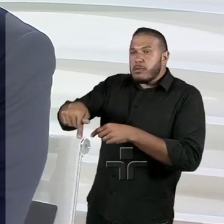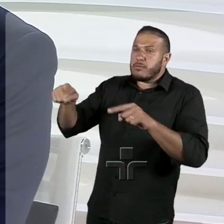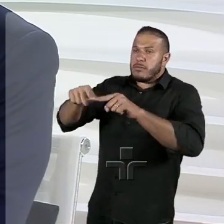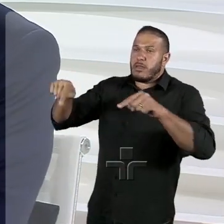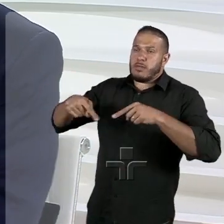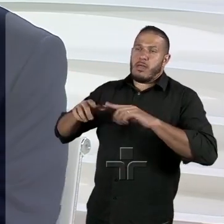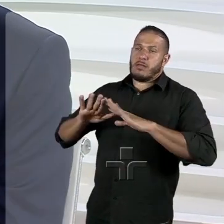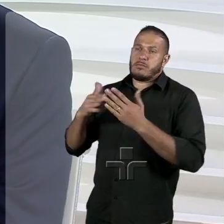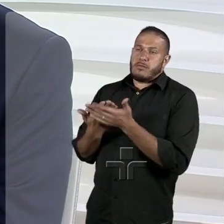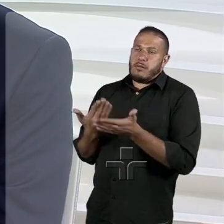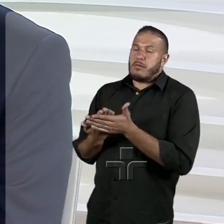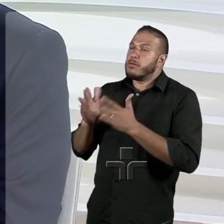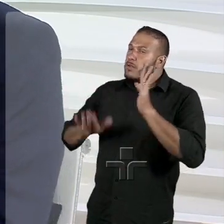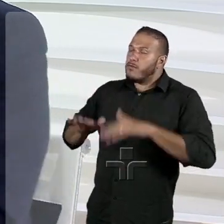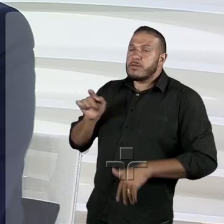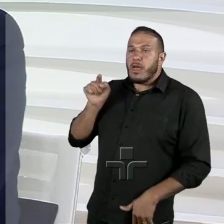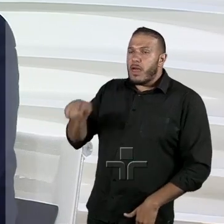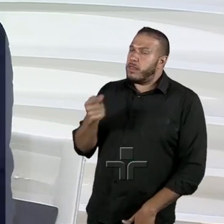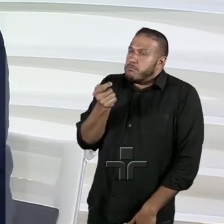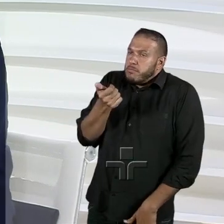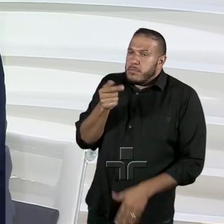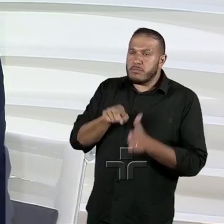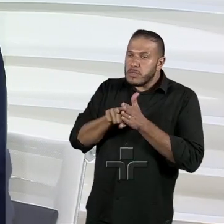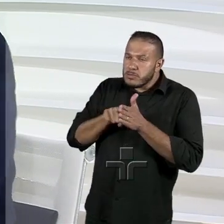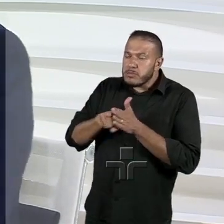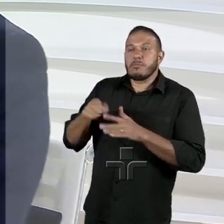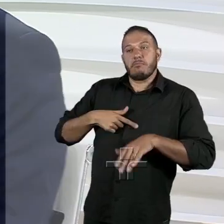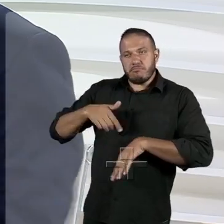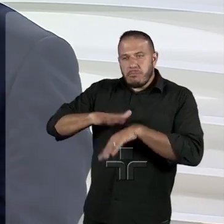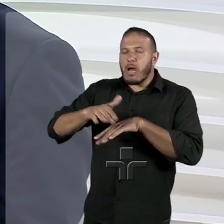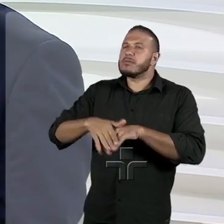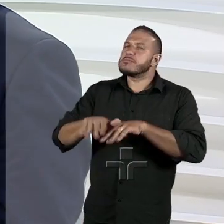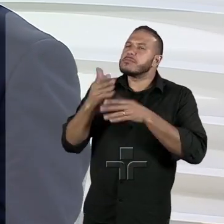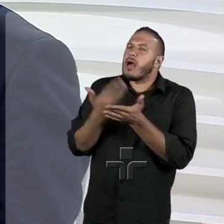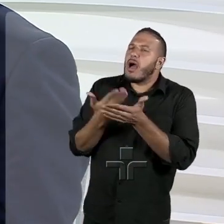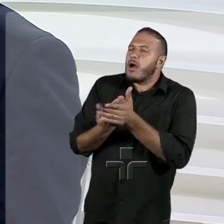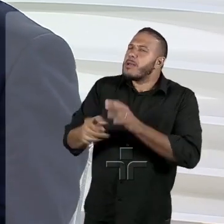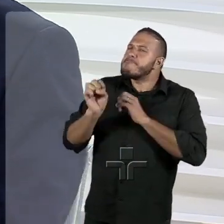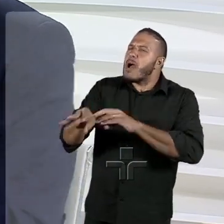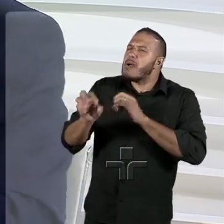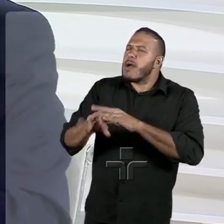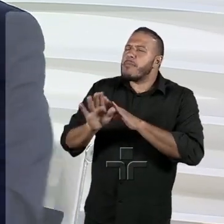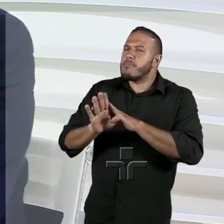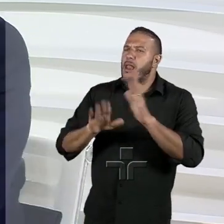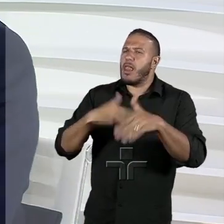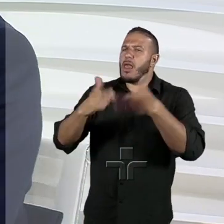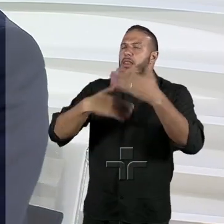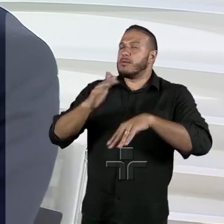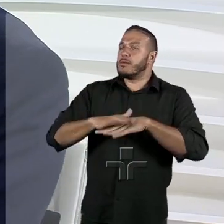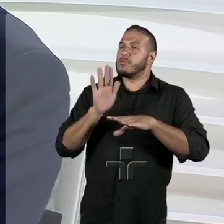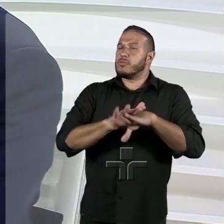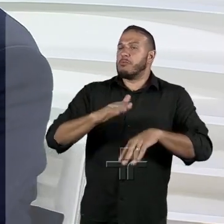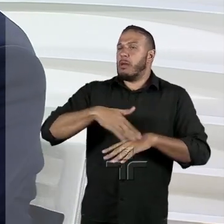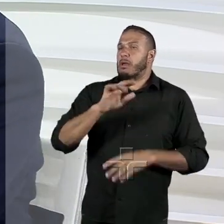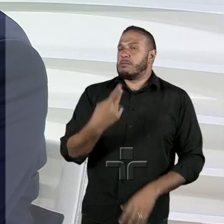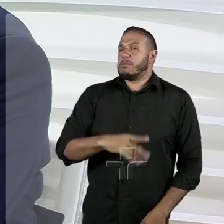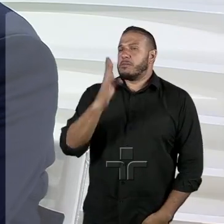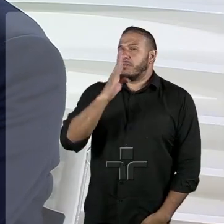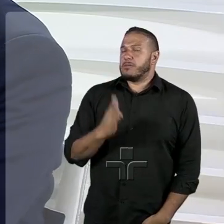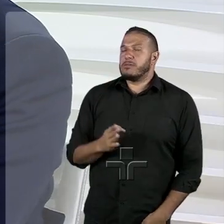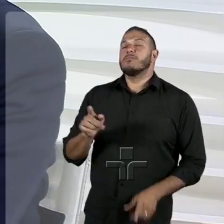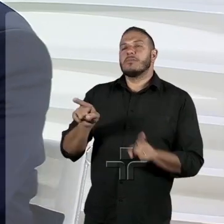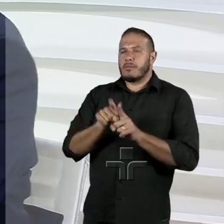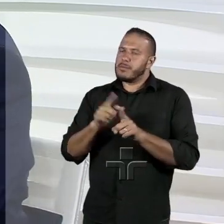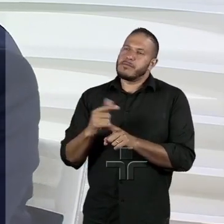talvez fazendo menos pesquisa e fazendo mais aulas, ajude mais o Brasil. E também o contrário, você tem aquele